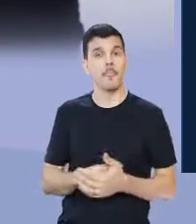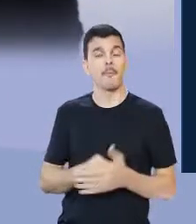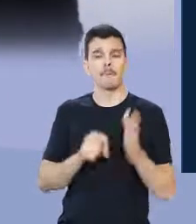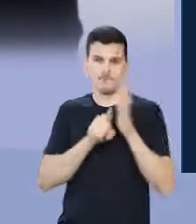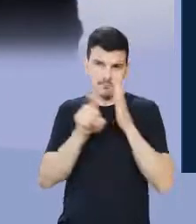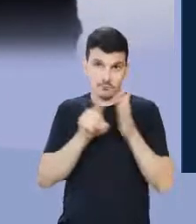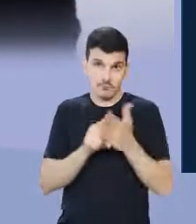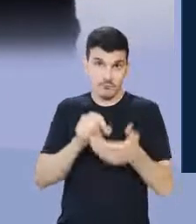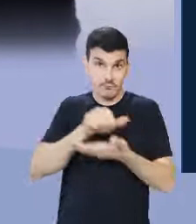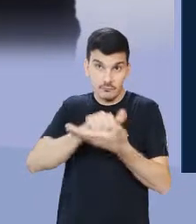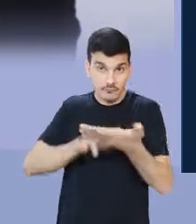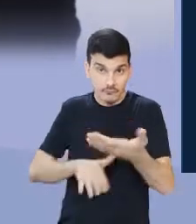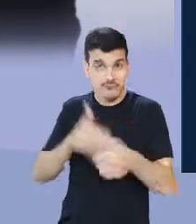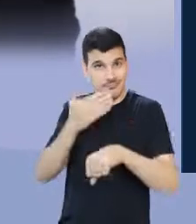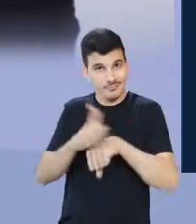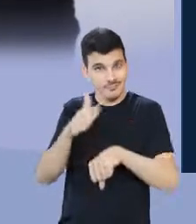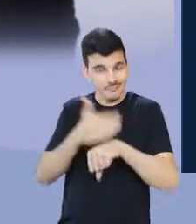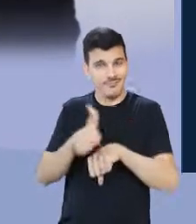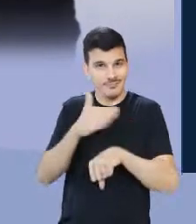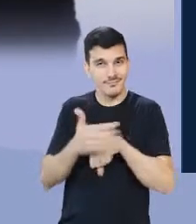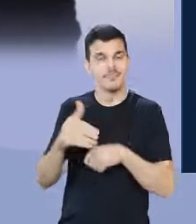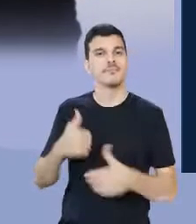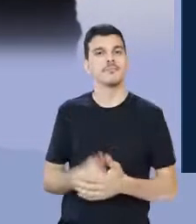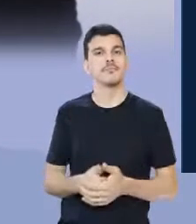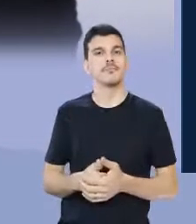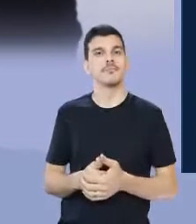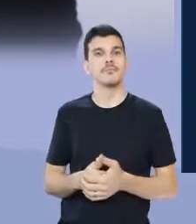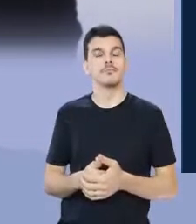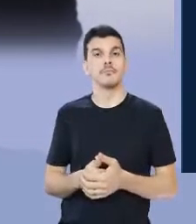versos, escreviam exercícios.